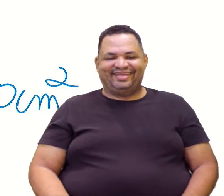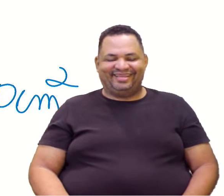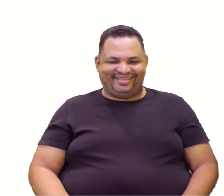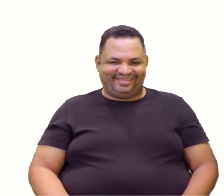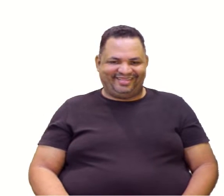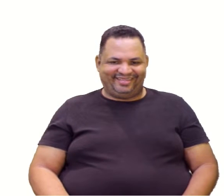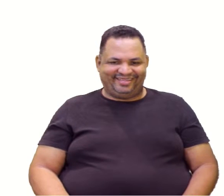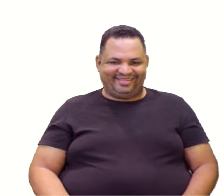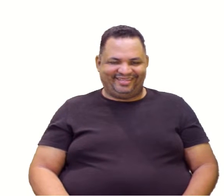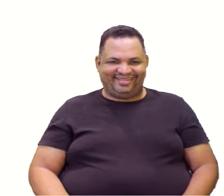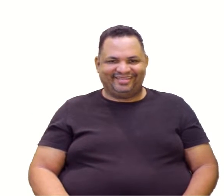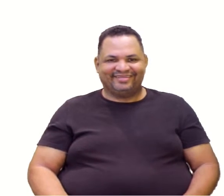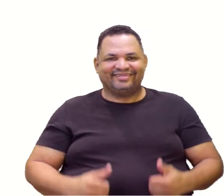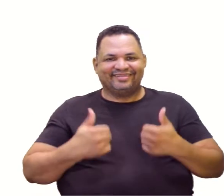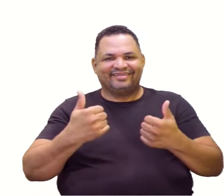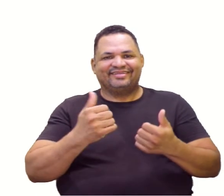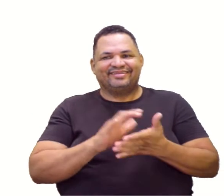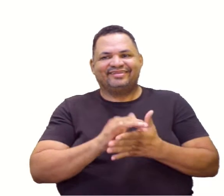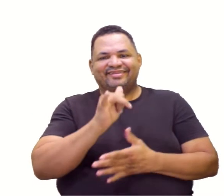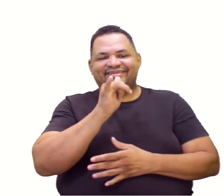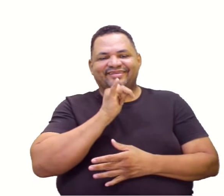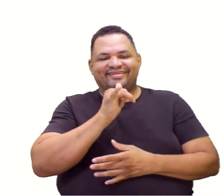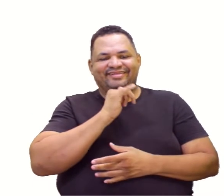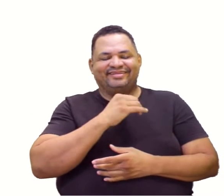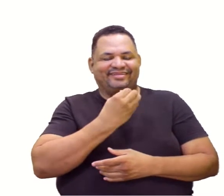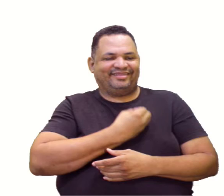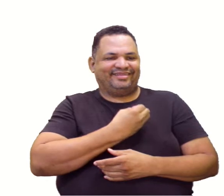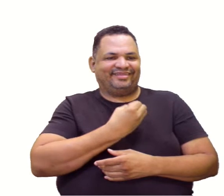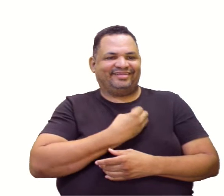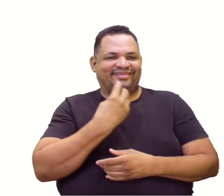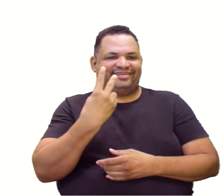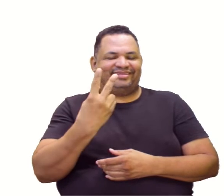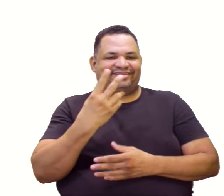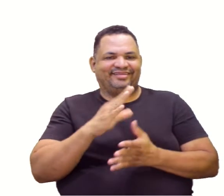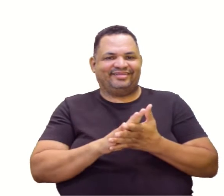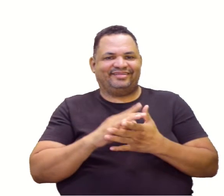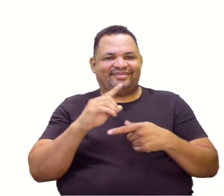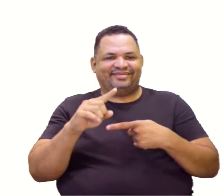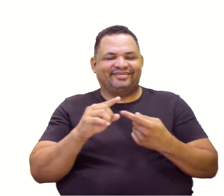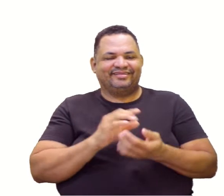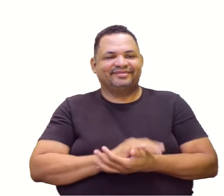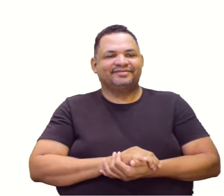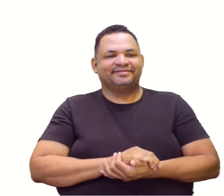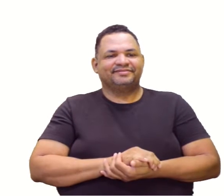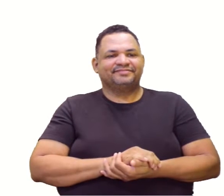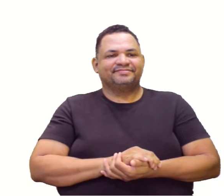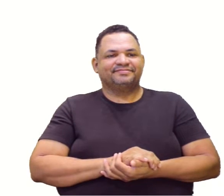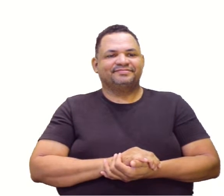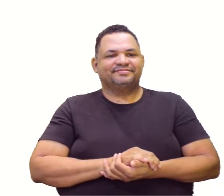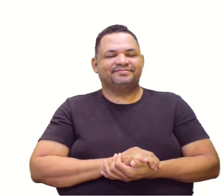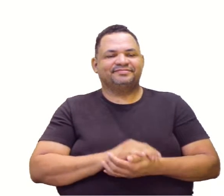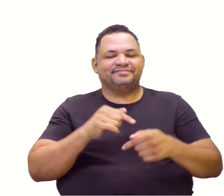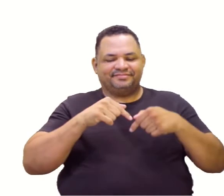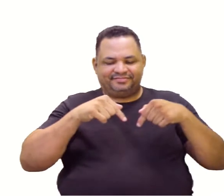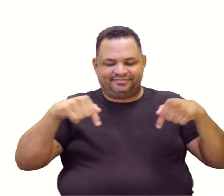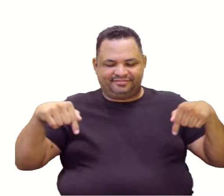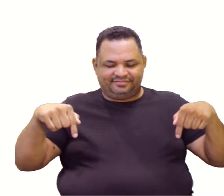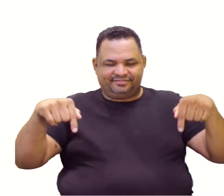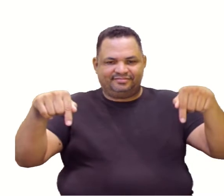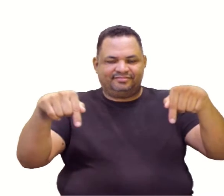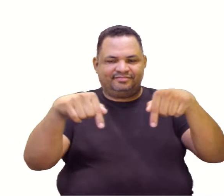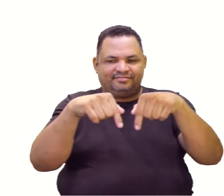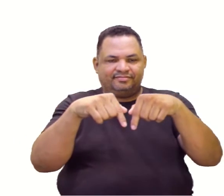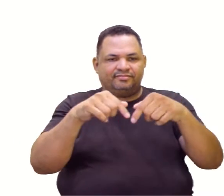contos. Beleza, gente? Vamos de exemplo número 2 e depois, na sequência, a gente faz 2 do Enem. Vamos lá. Em um